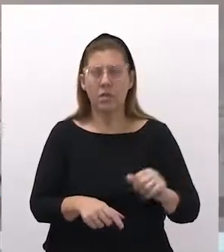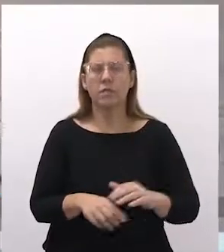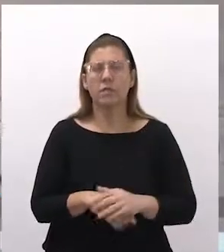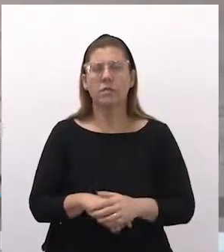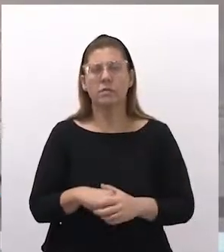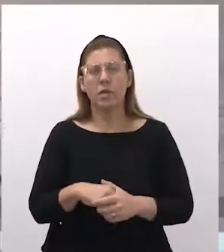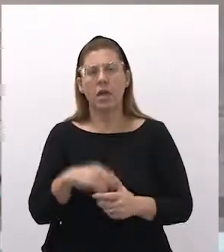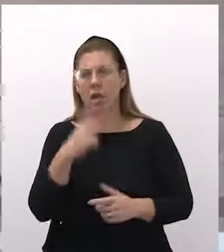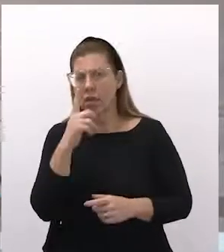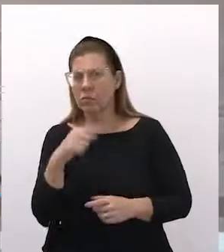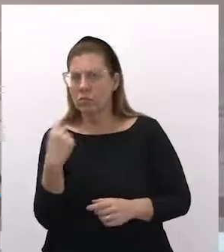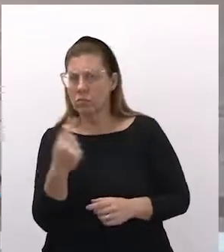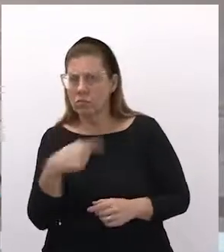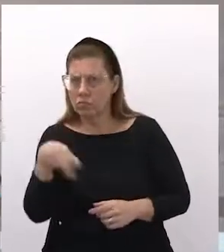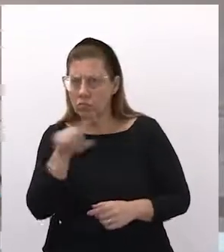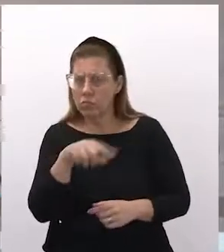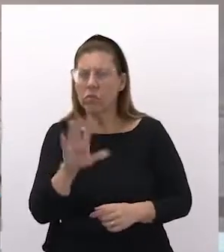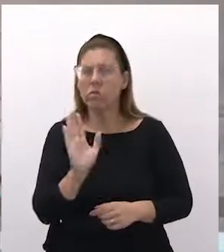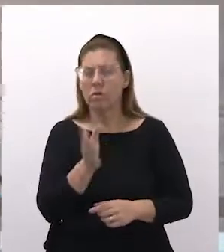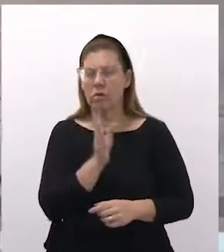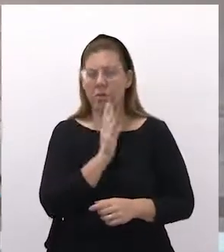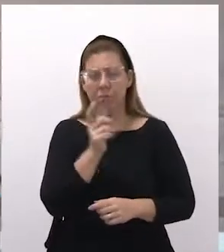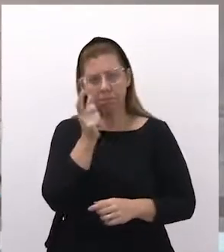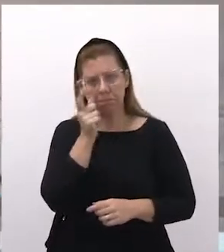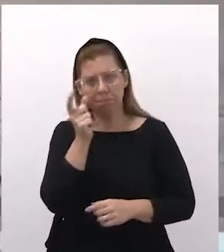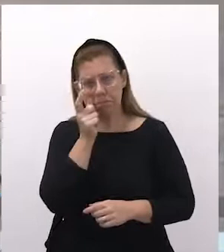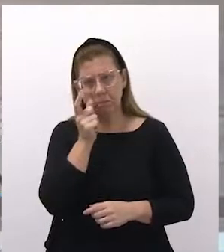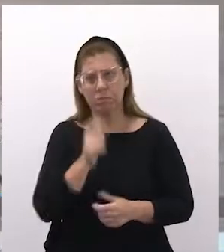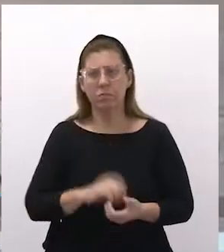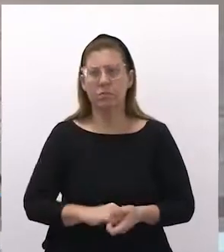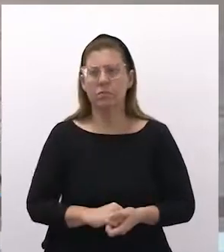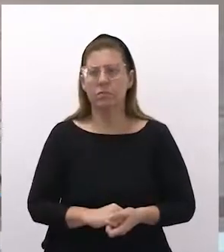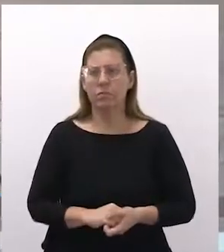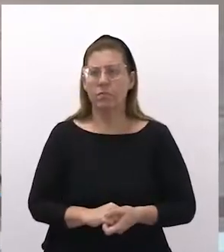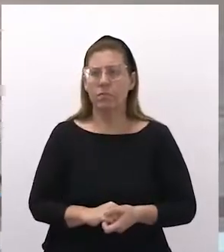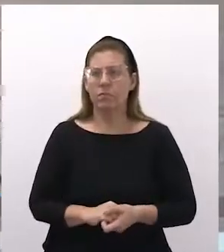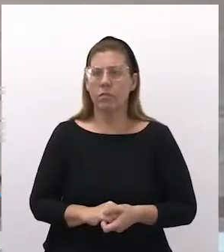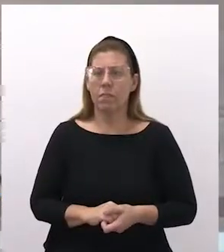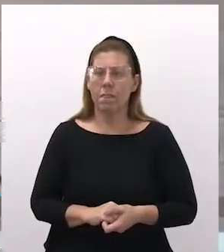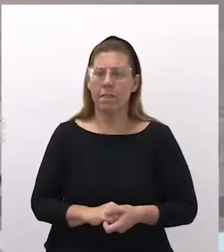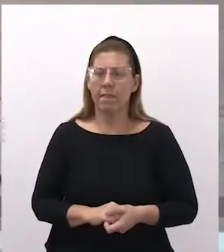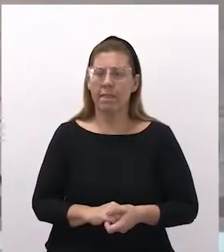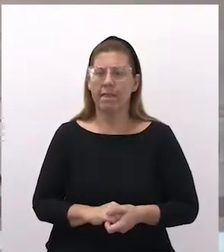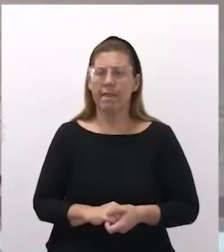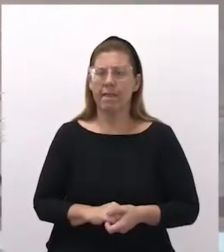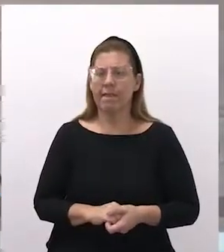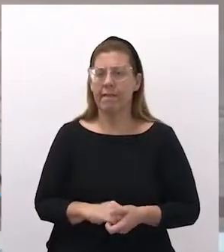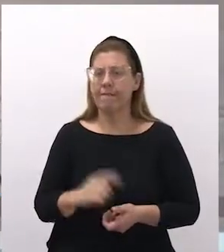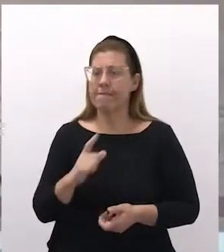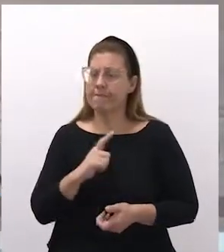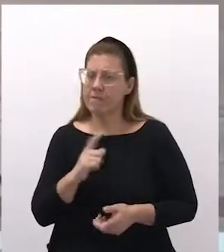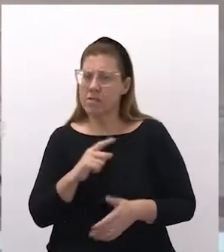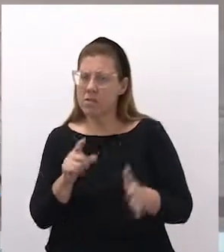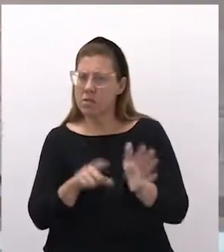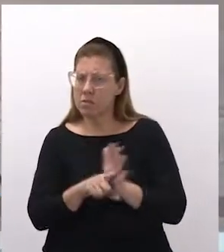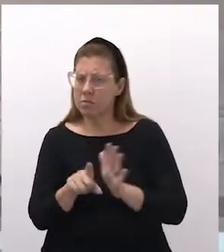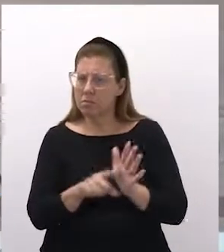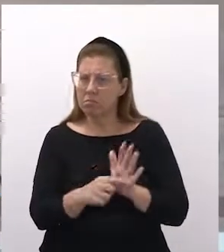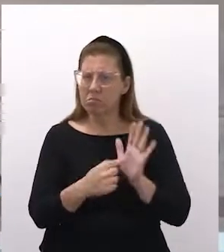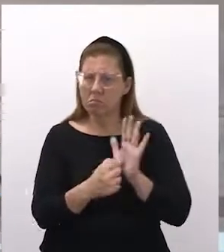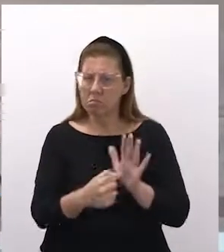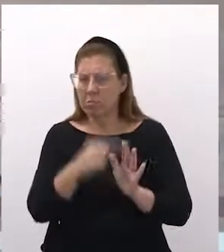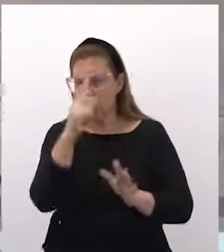para vocês que são professores seja bastante interessante ter acesso aos trabalhos dela. Ela tem algumas pesquisas que